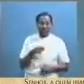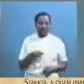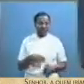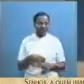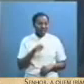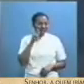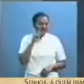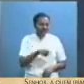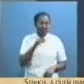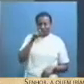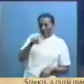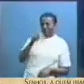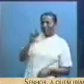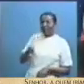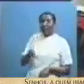a mulher bebe.